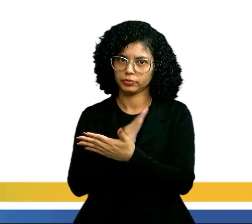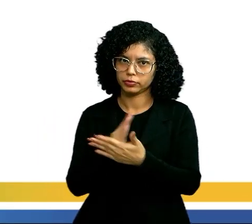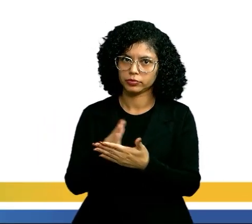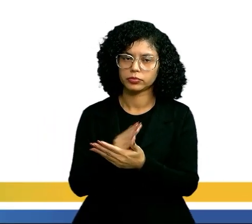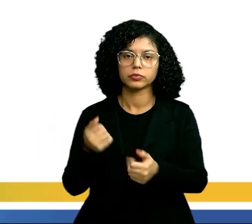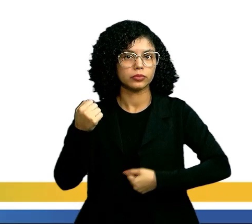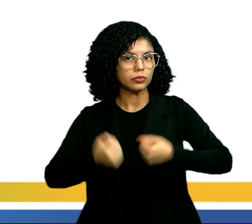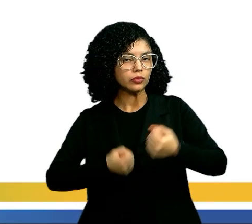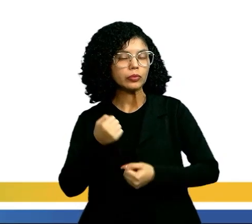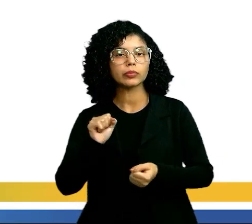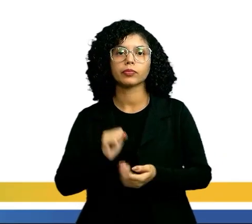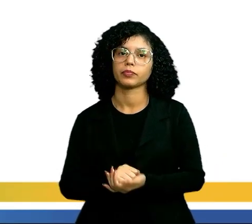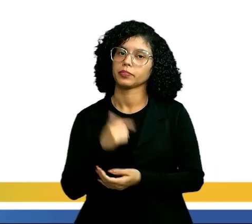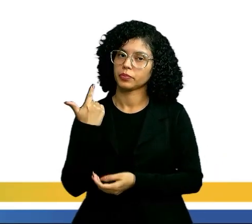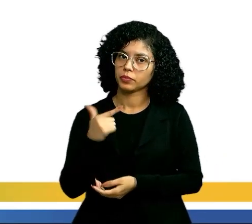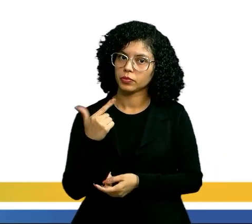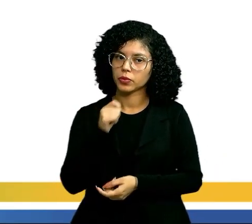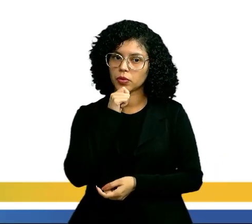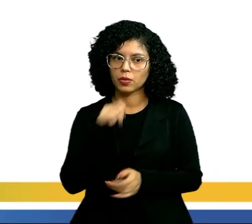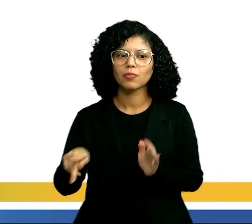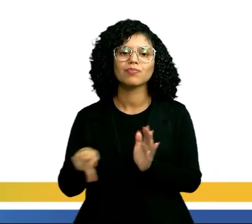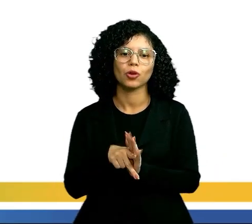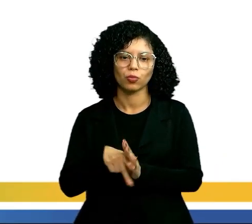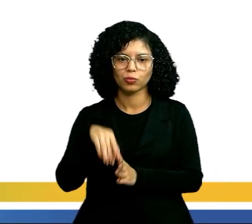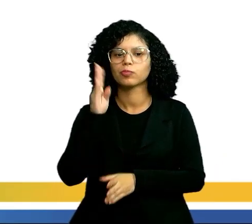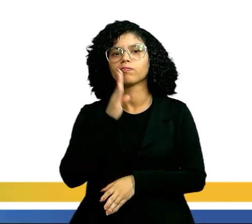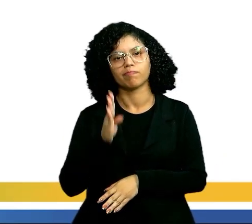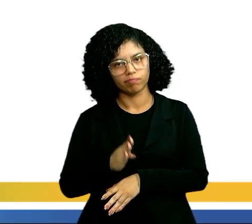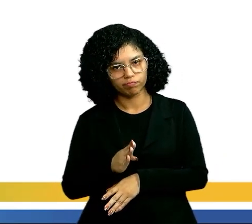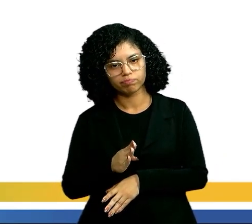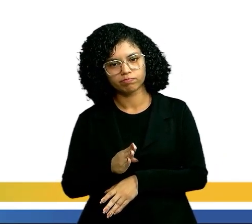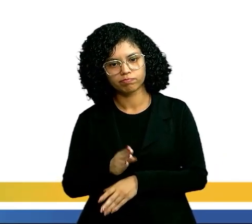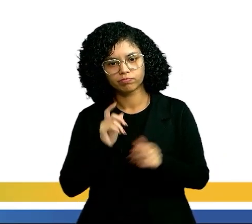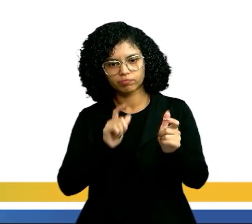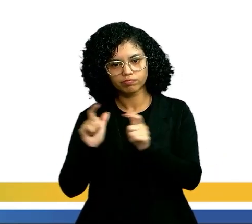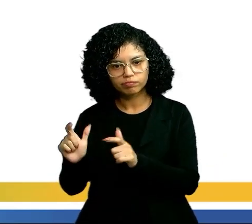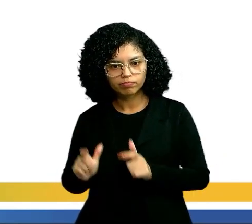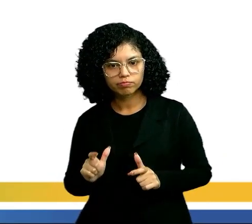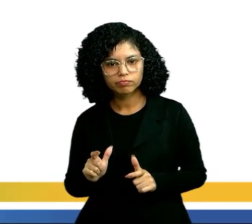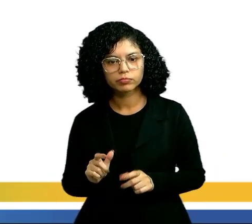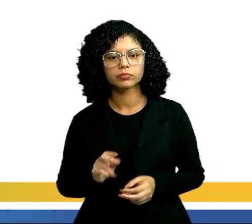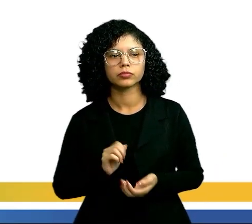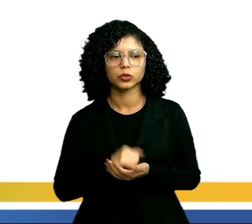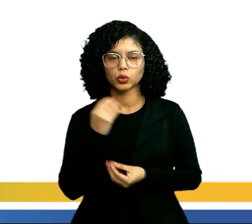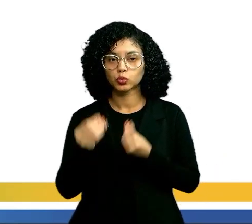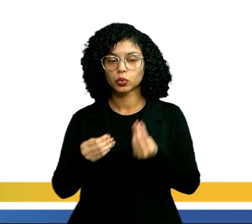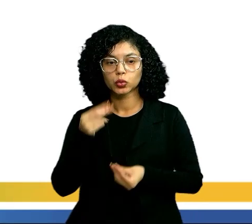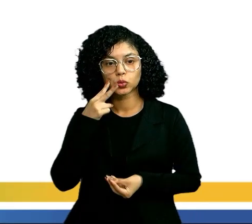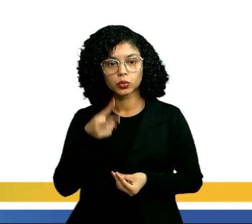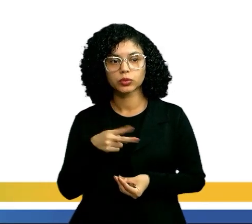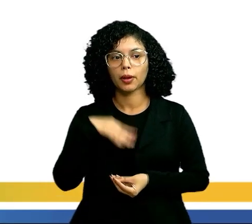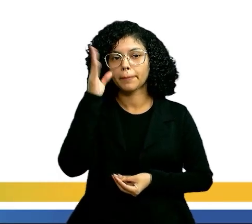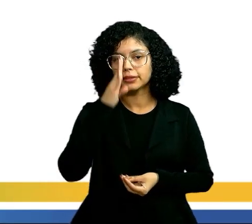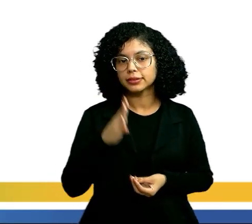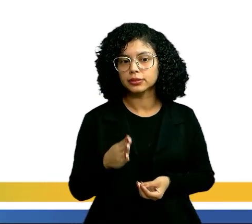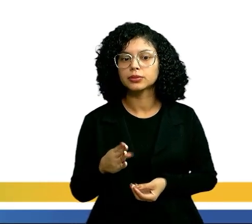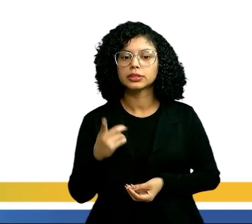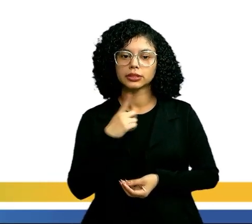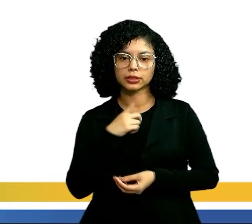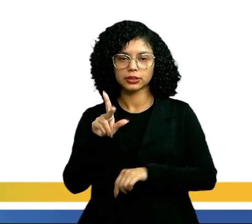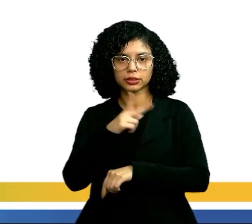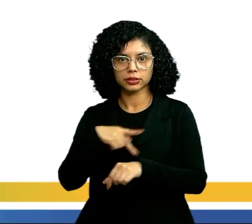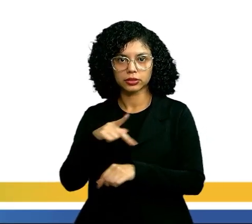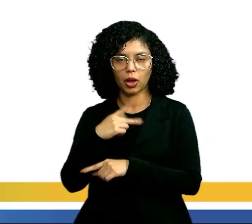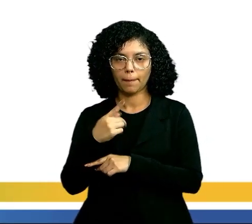de transportes não são viáveis para determinados locais, né? Como a gente pode notar, o Brasil ele é um